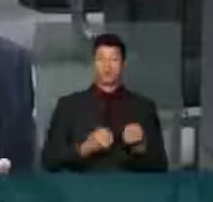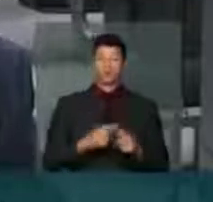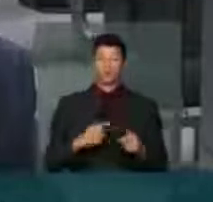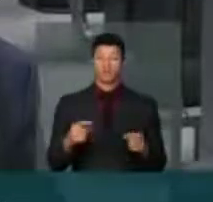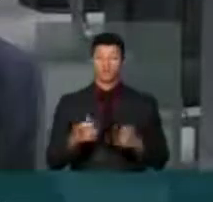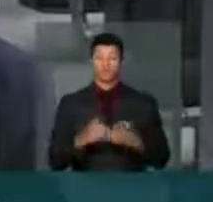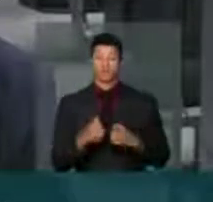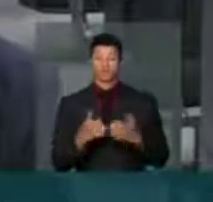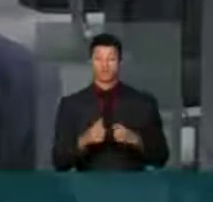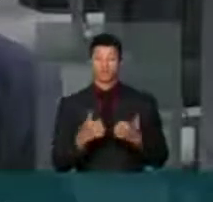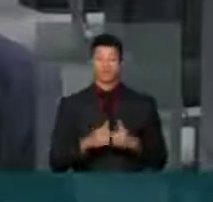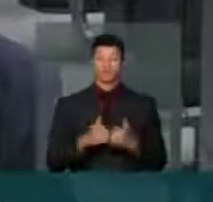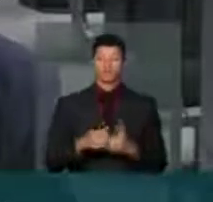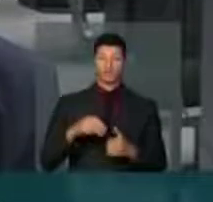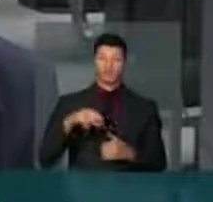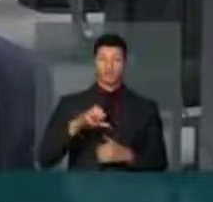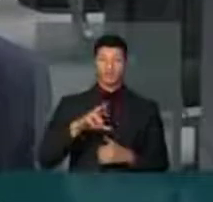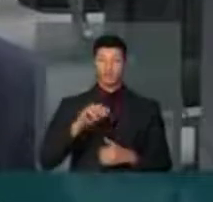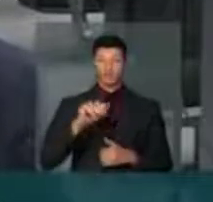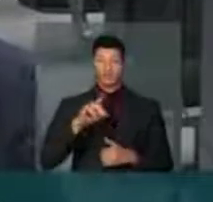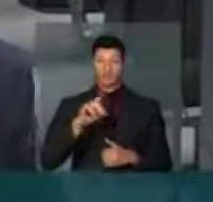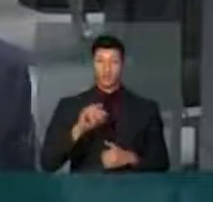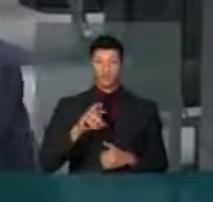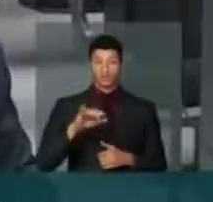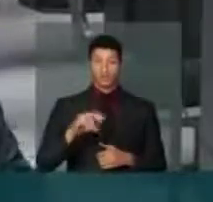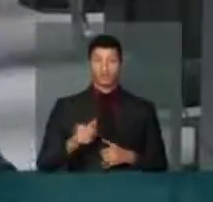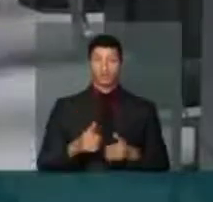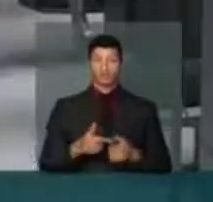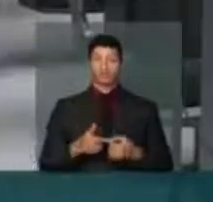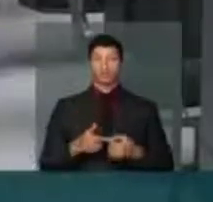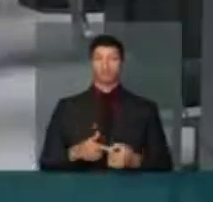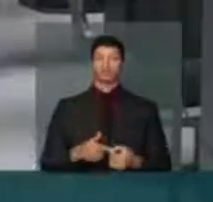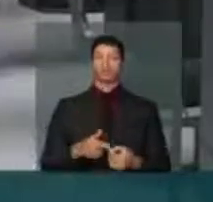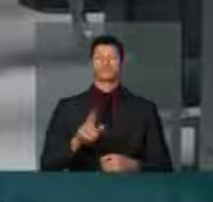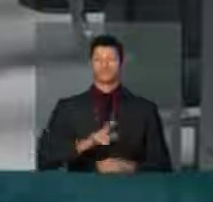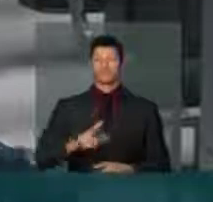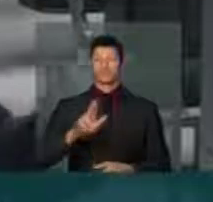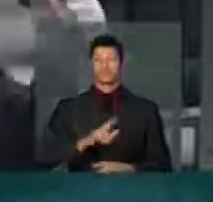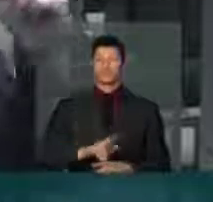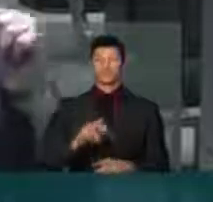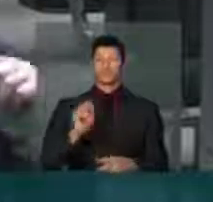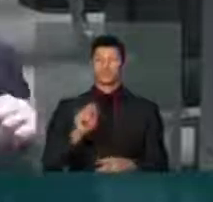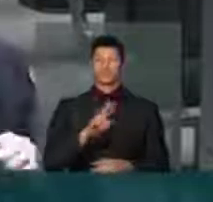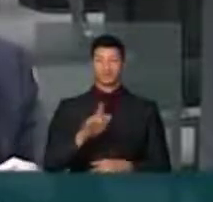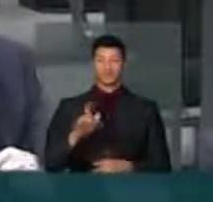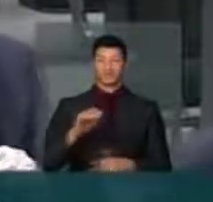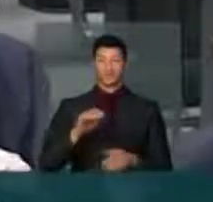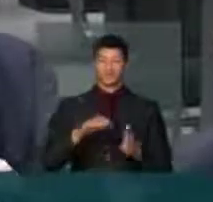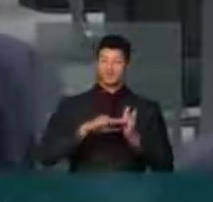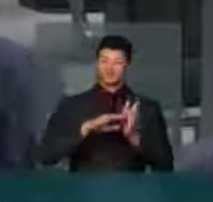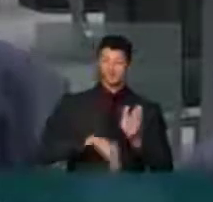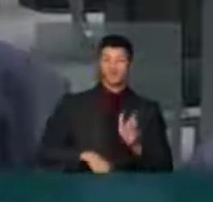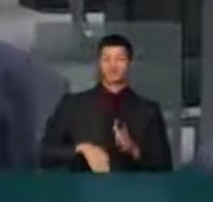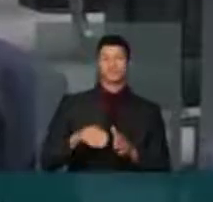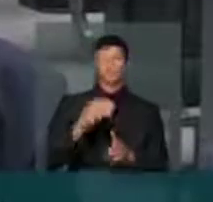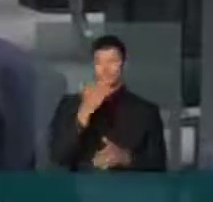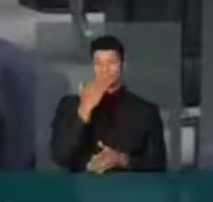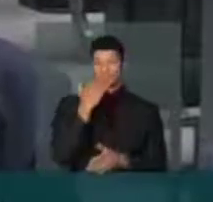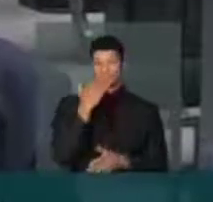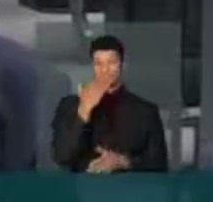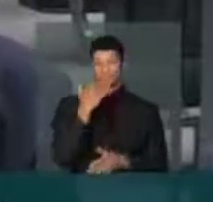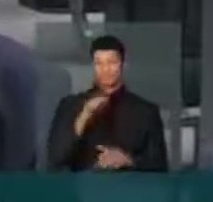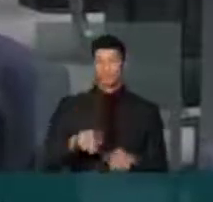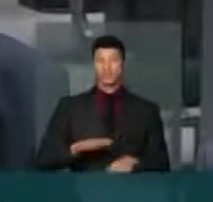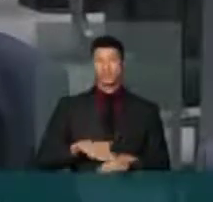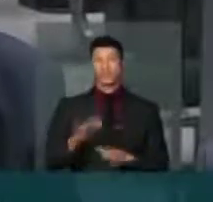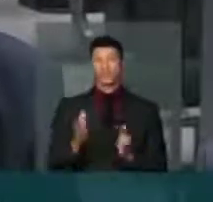o transporte da mercadoria é por caminhão, que usa esse combustível, e que vai onerar a comida dos